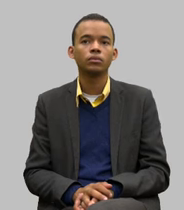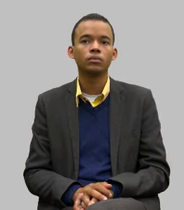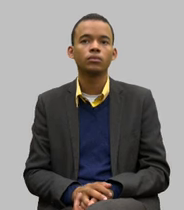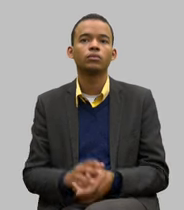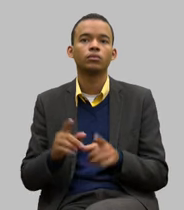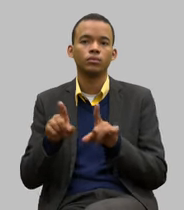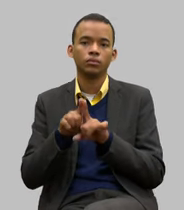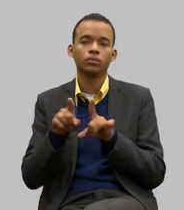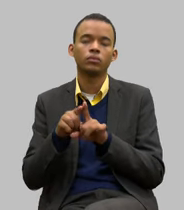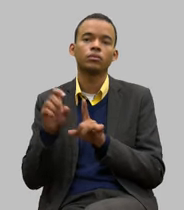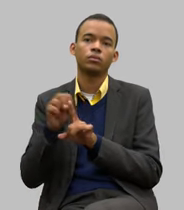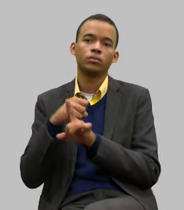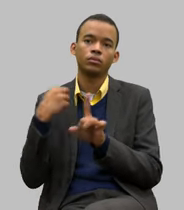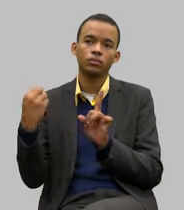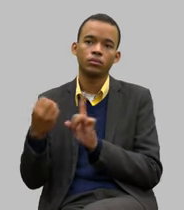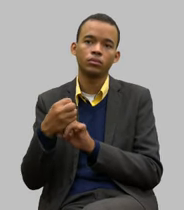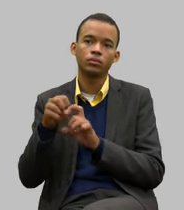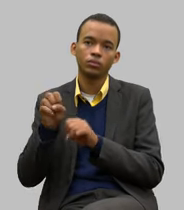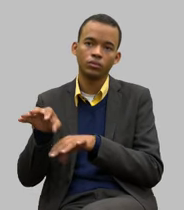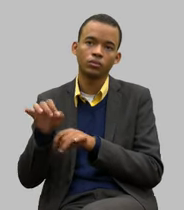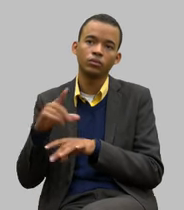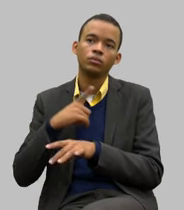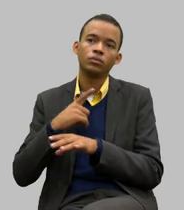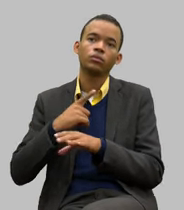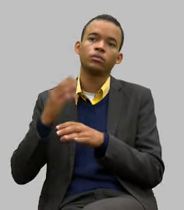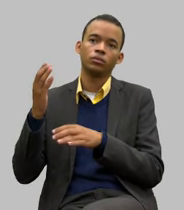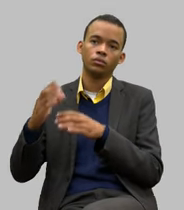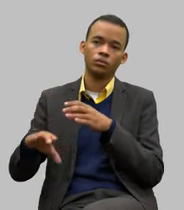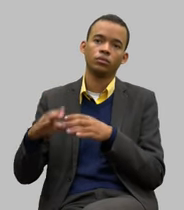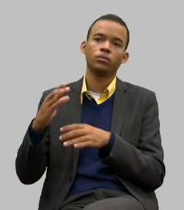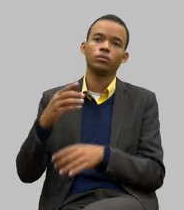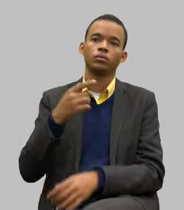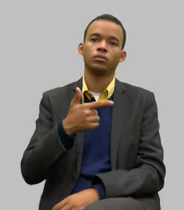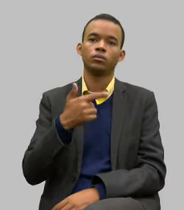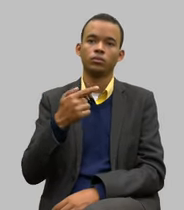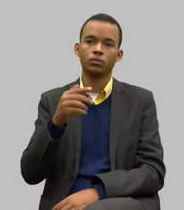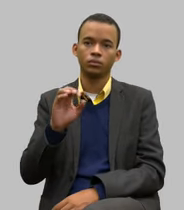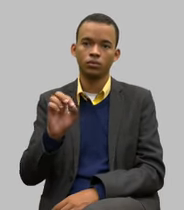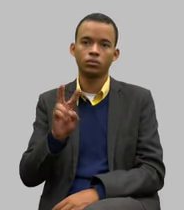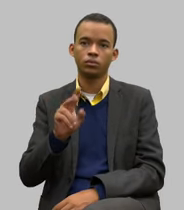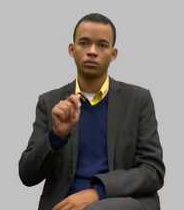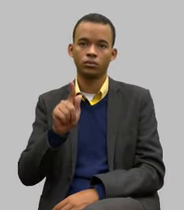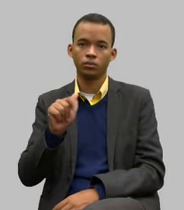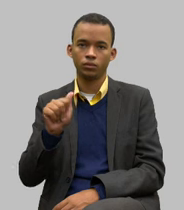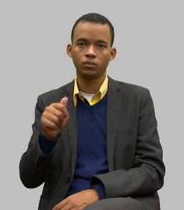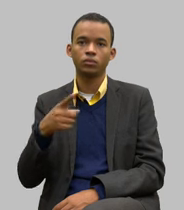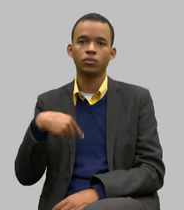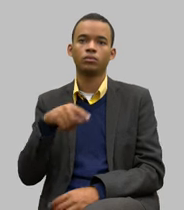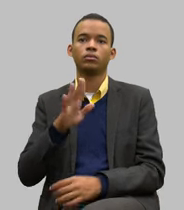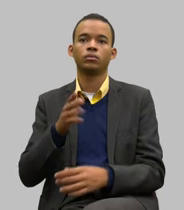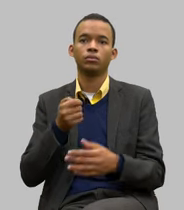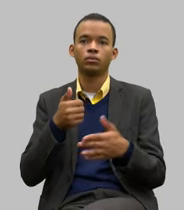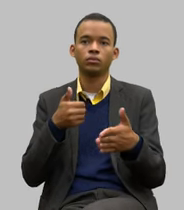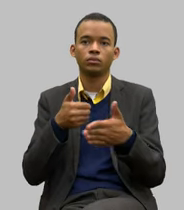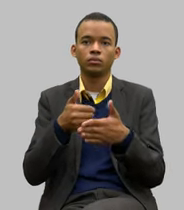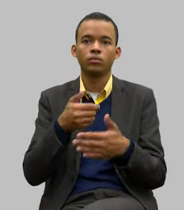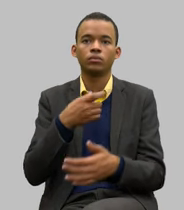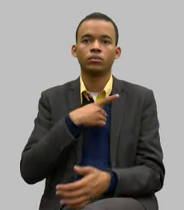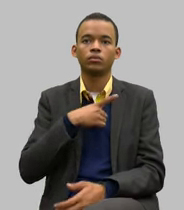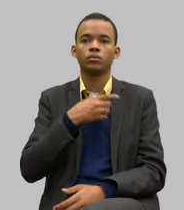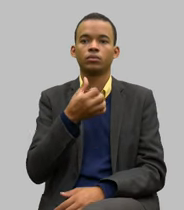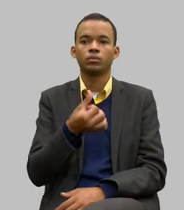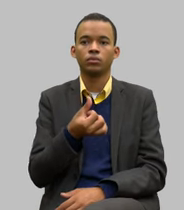também um concurso com aproximadamente 270 vagas acabamos de chamar também já estamos na sexta na sexta etapa do concurso chamamos agora os